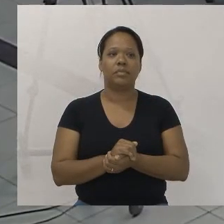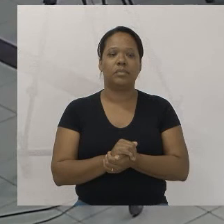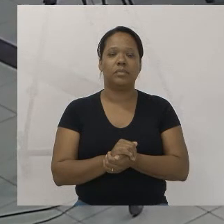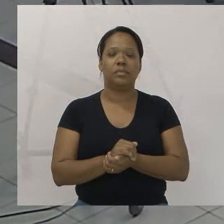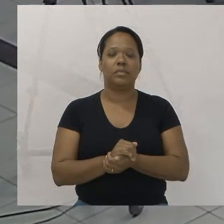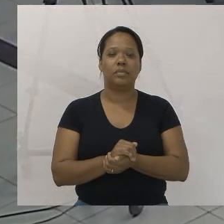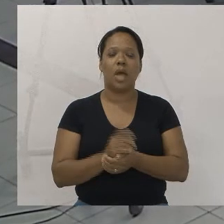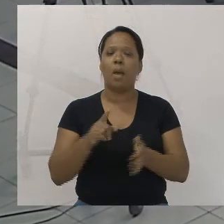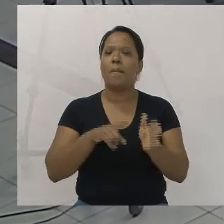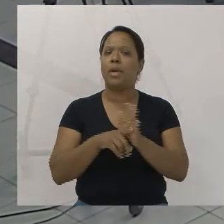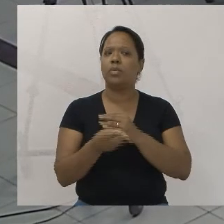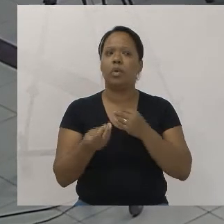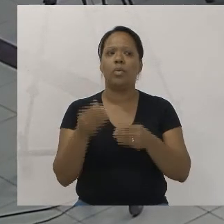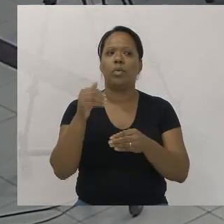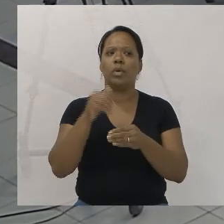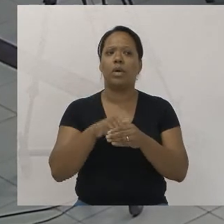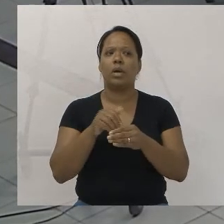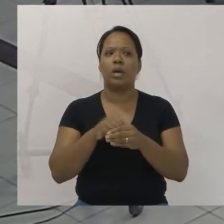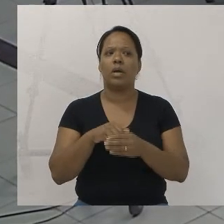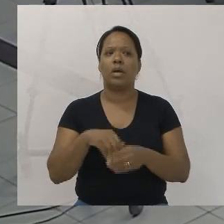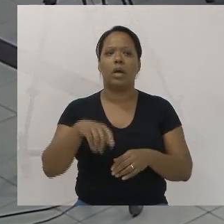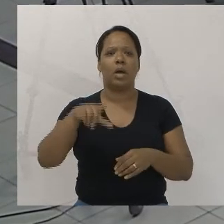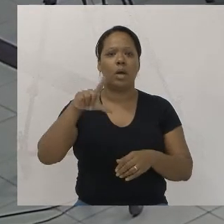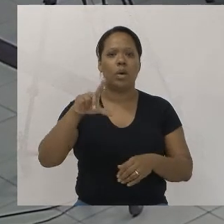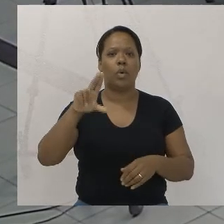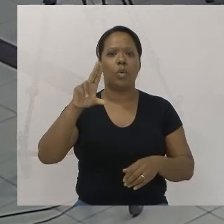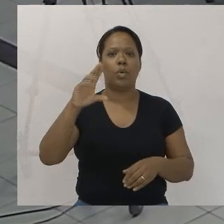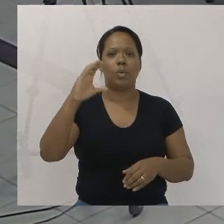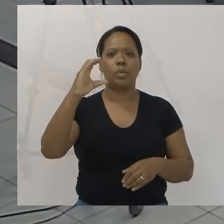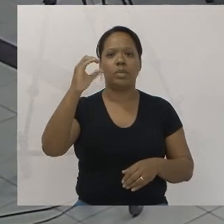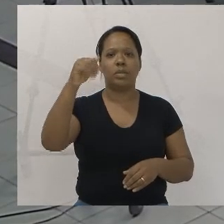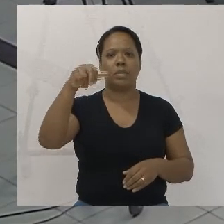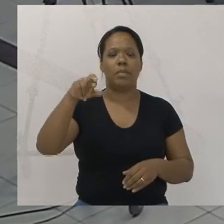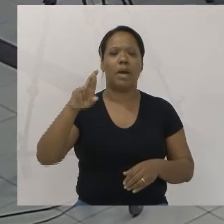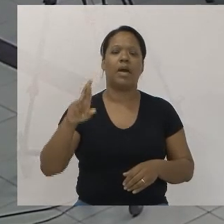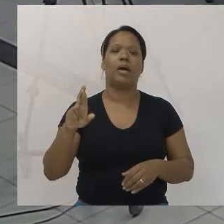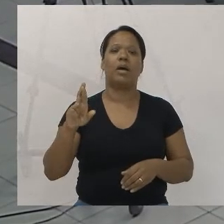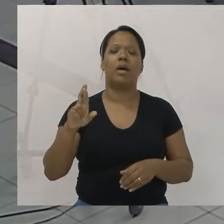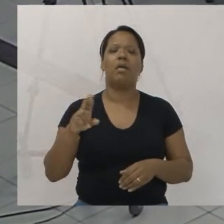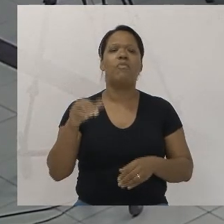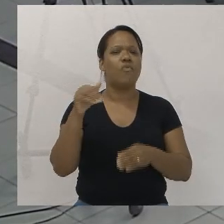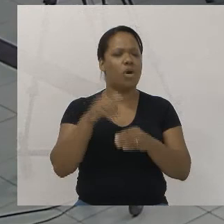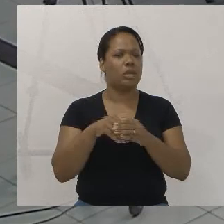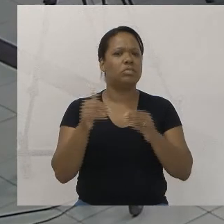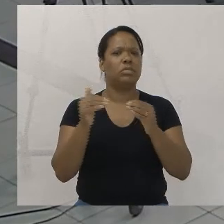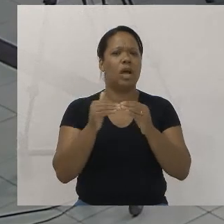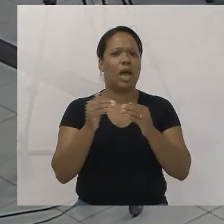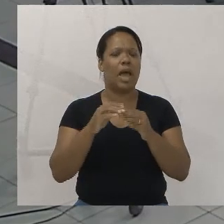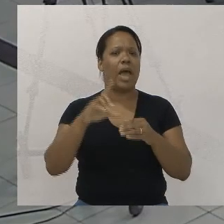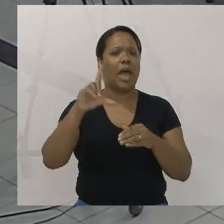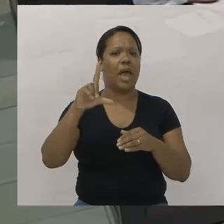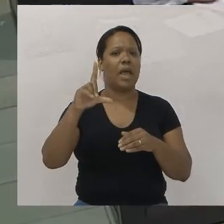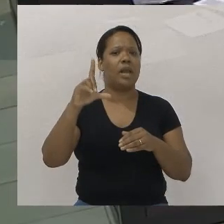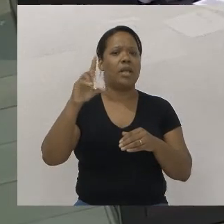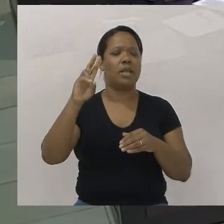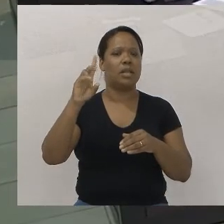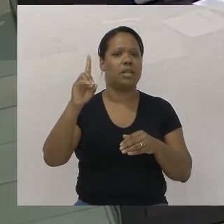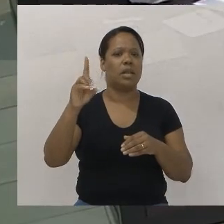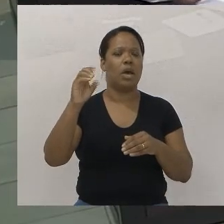com o voto da vereadora lucimar bons e han favorável em 2020